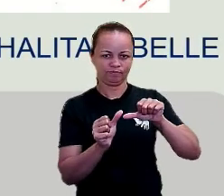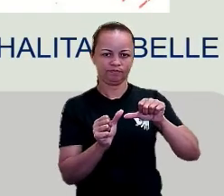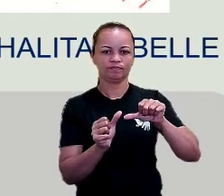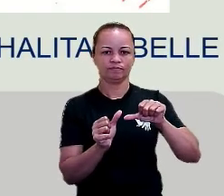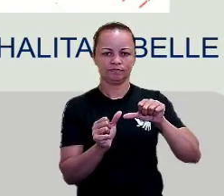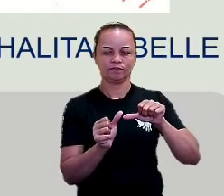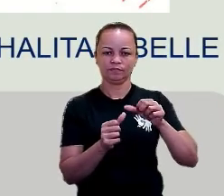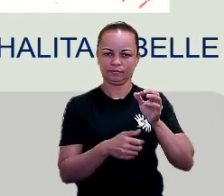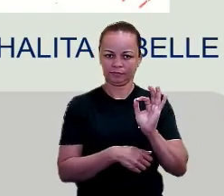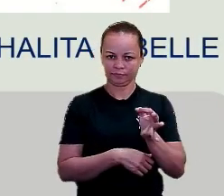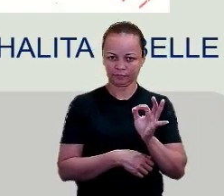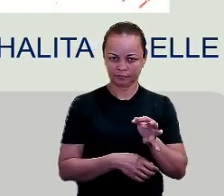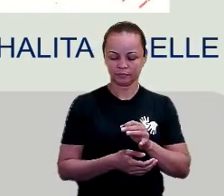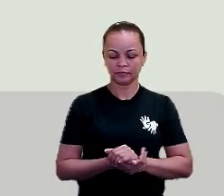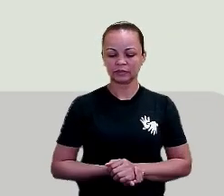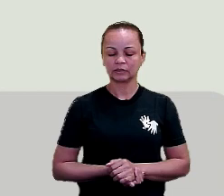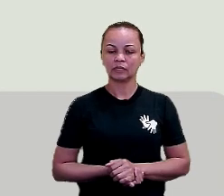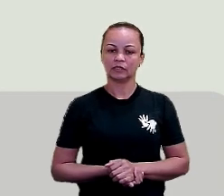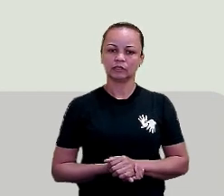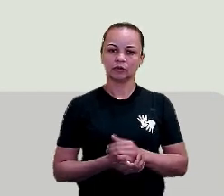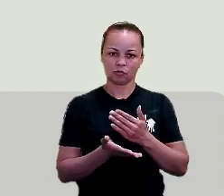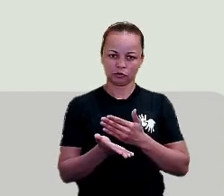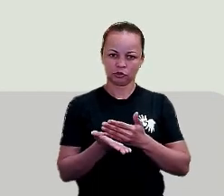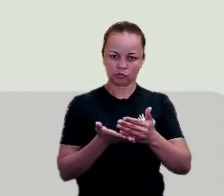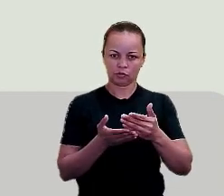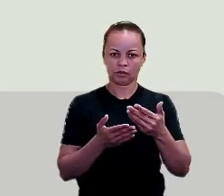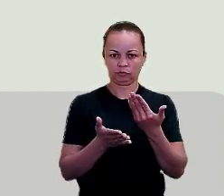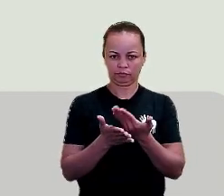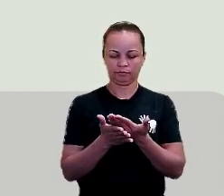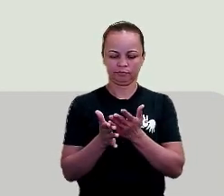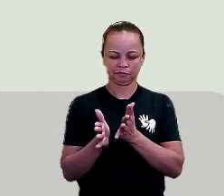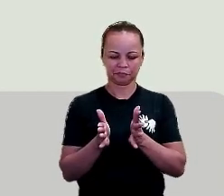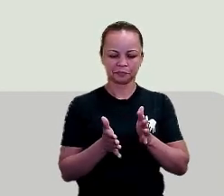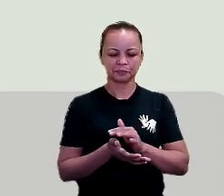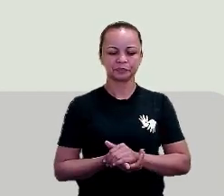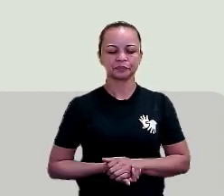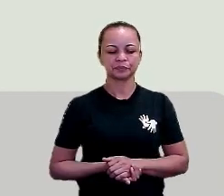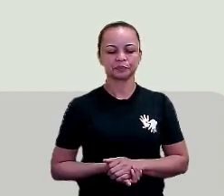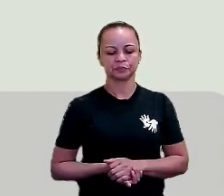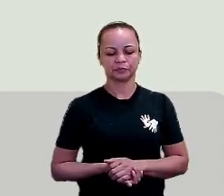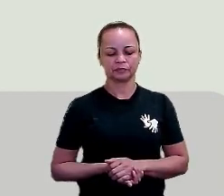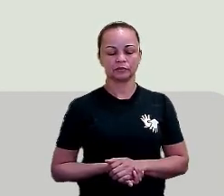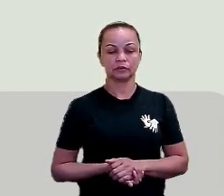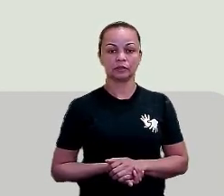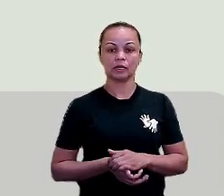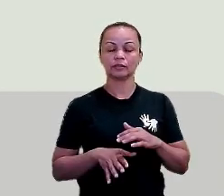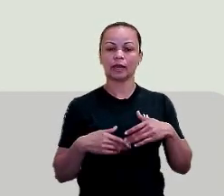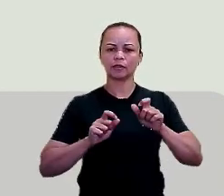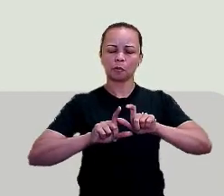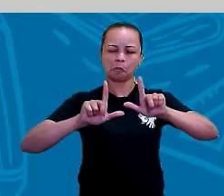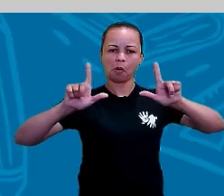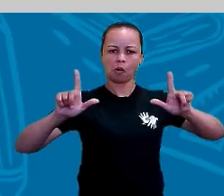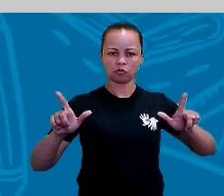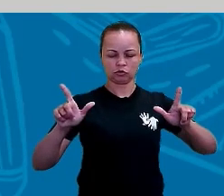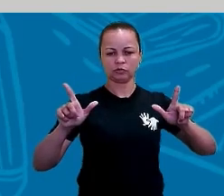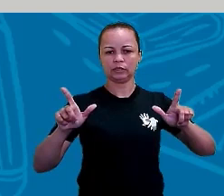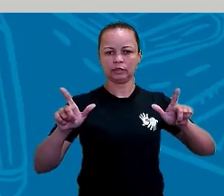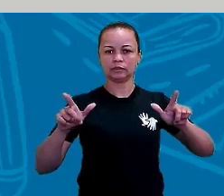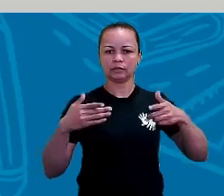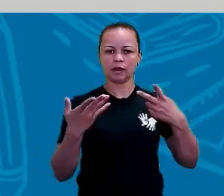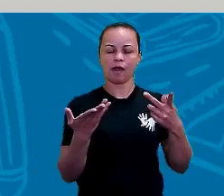transformação, tá certo? Simbora, continuando a nossa aula. Daí, eu trago aqui bem grande na telinha de